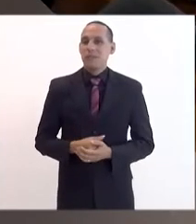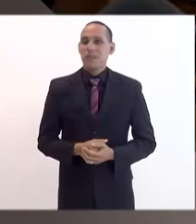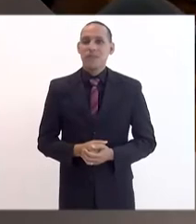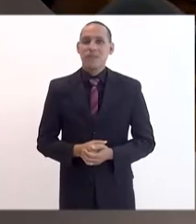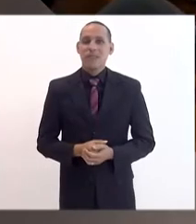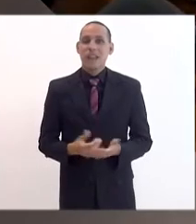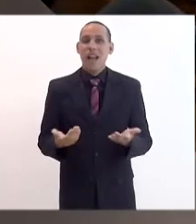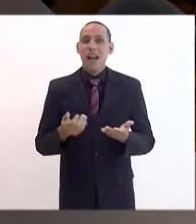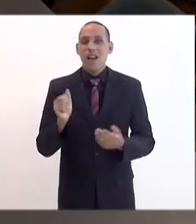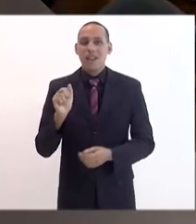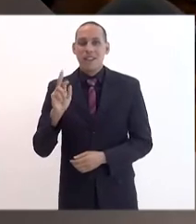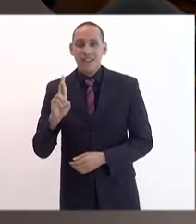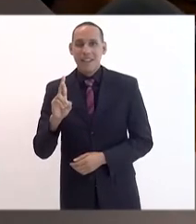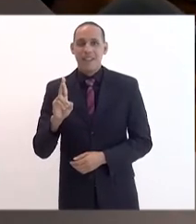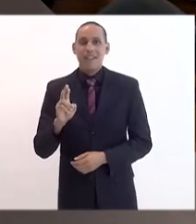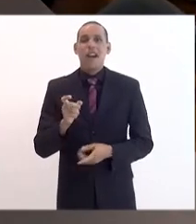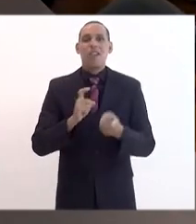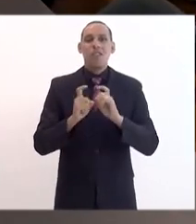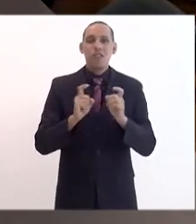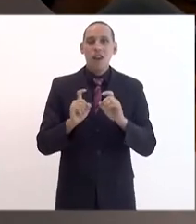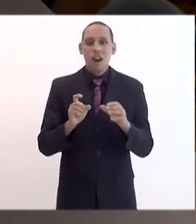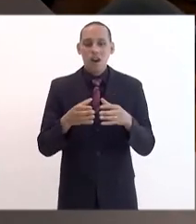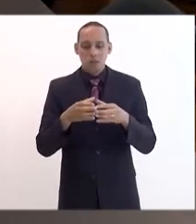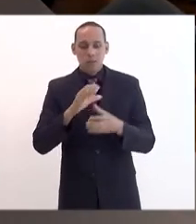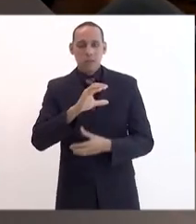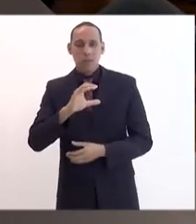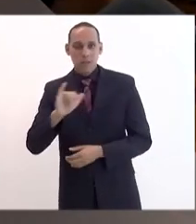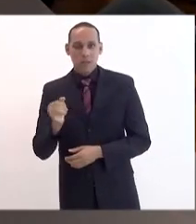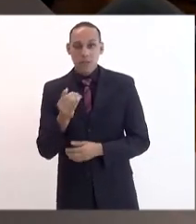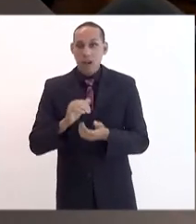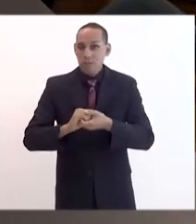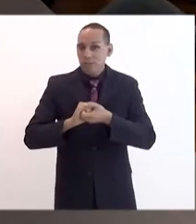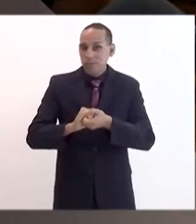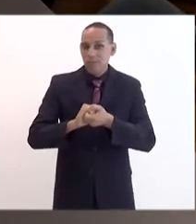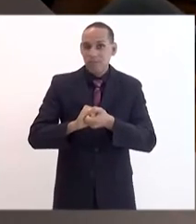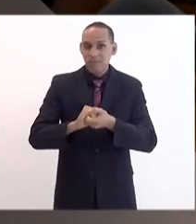sobre. Estamos ao vivo na comissão, na reunião de Comissão de Constituição e Justiça. Quero saudar aqui